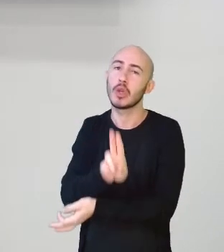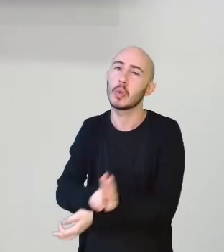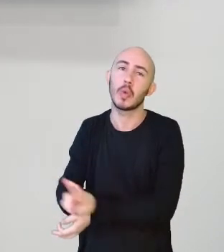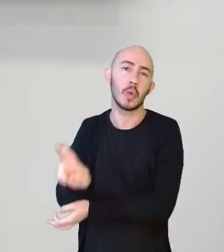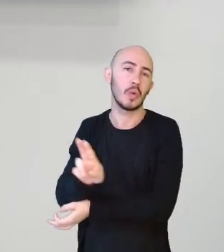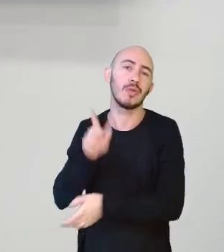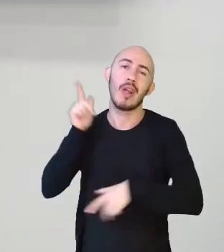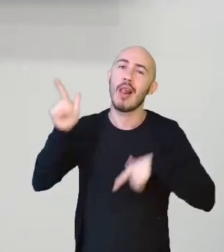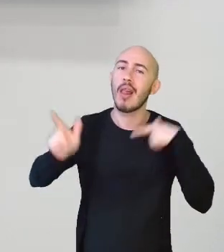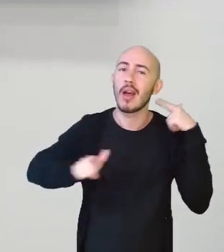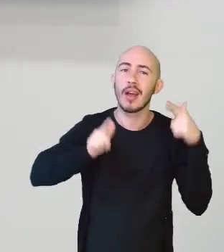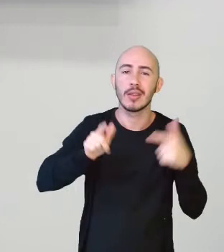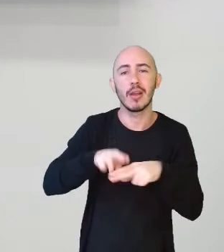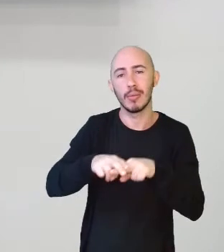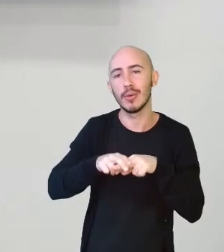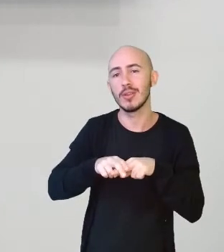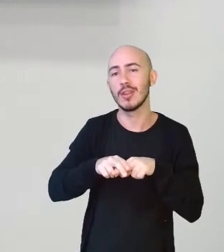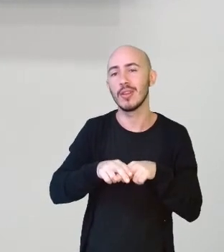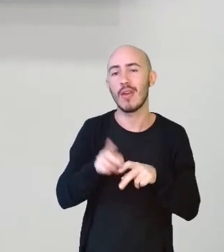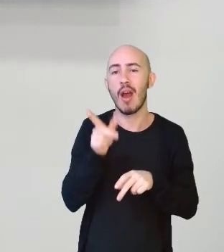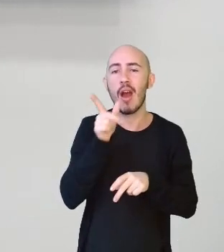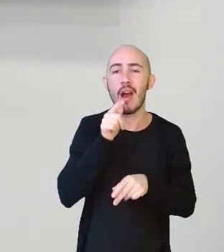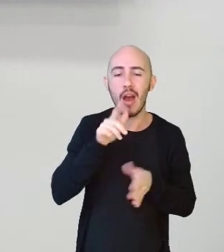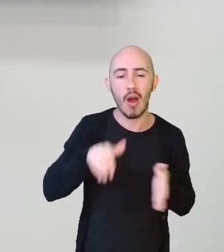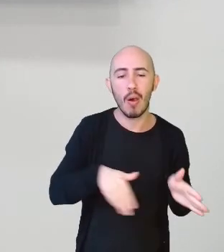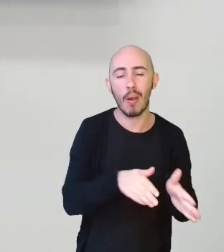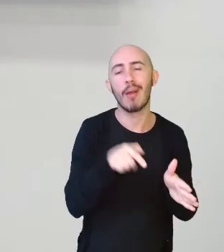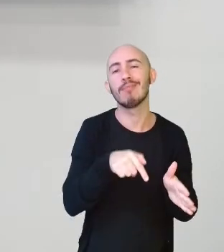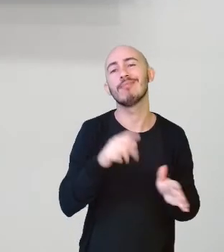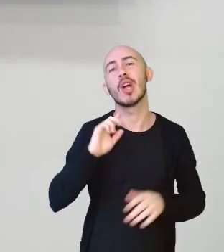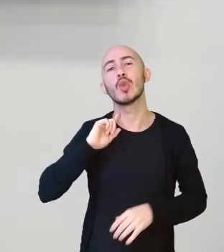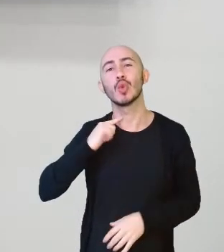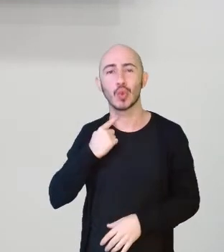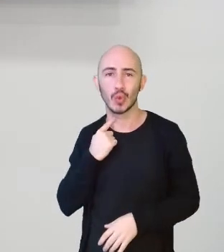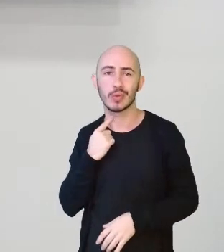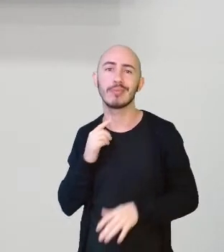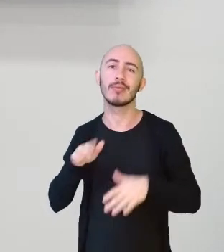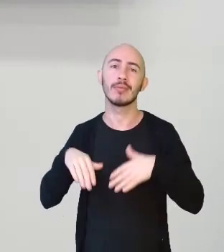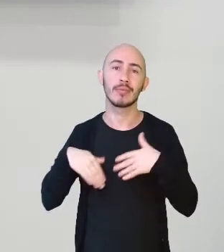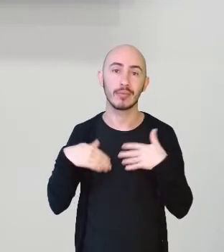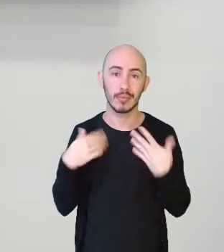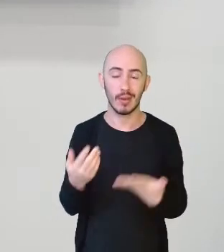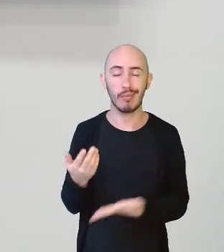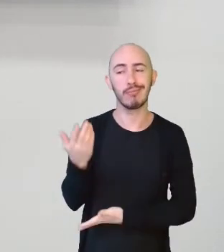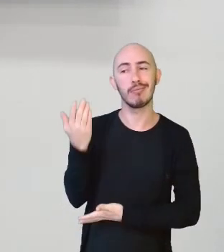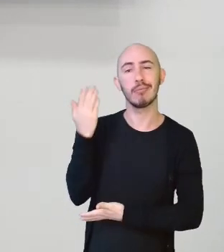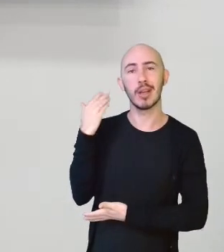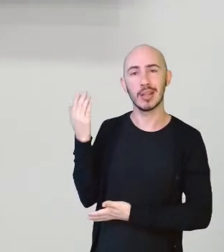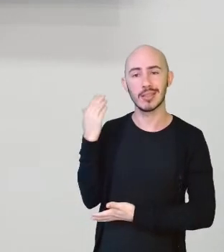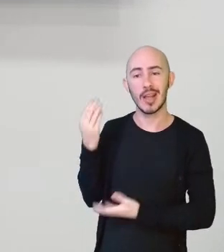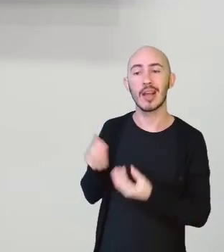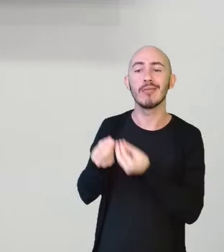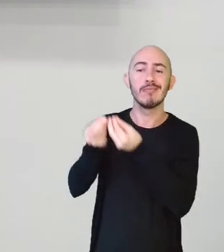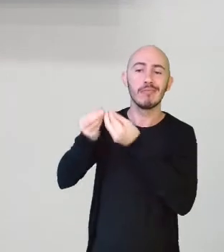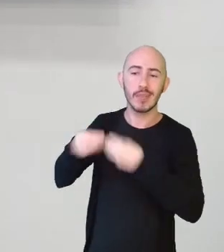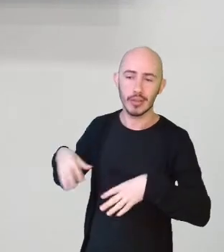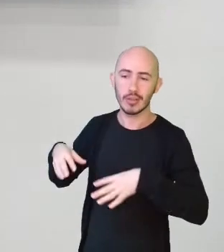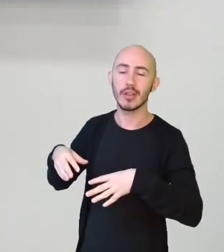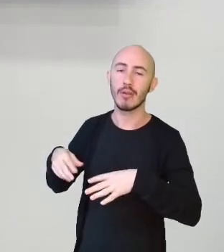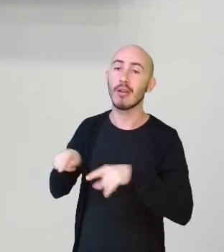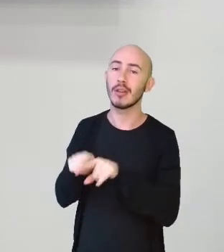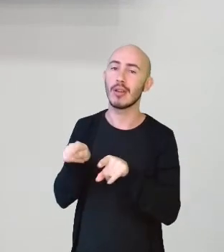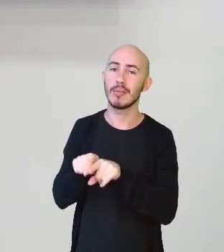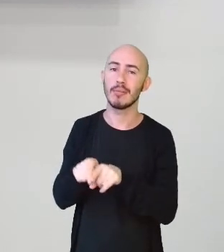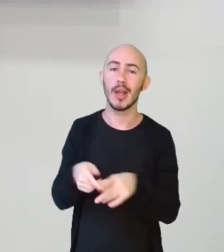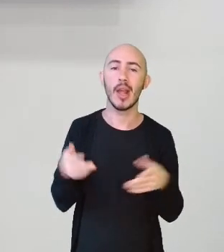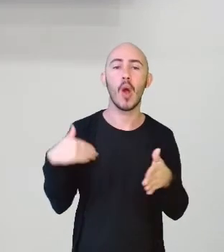lazer, porque as pessoas poluíram. Então, eles prejudicaram a outras pessoas que já passaram e estão